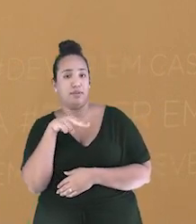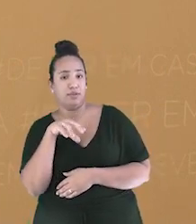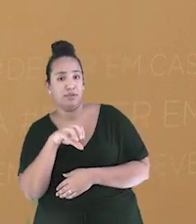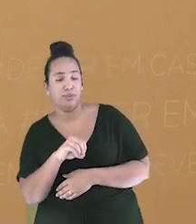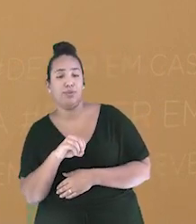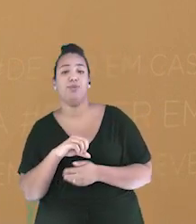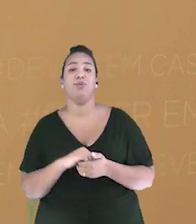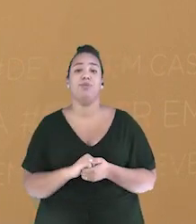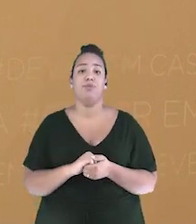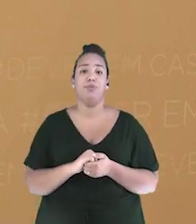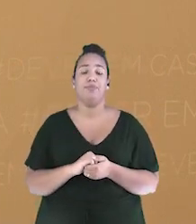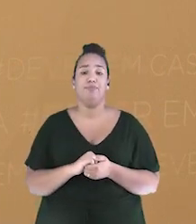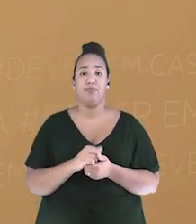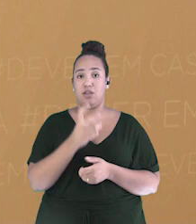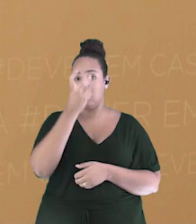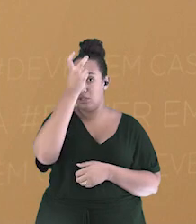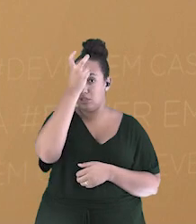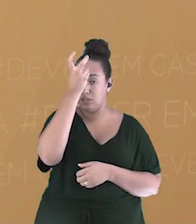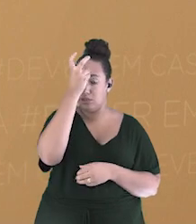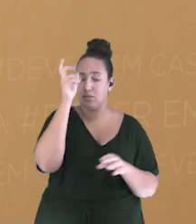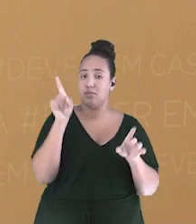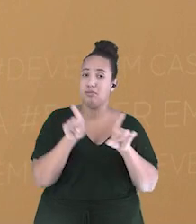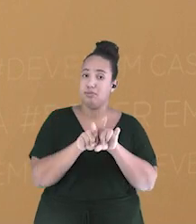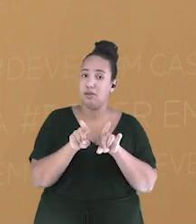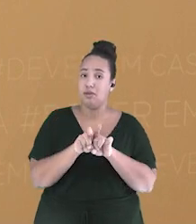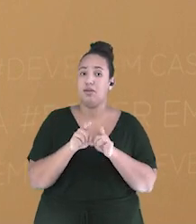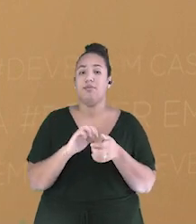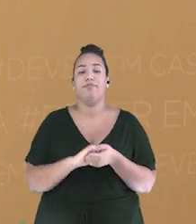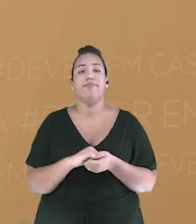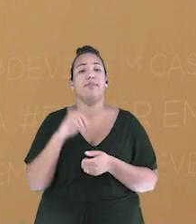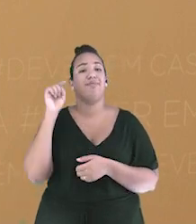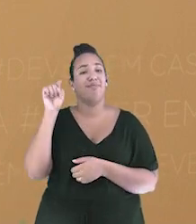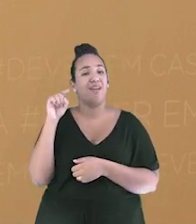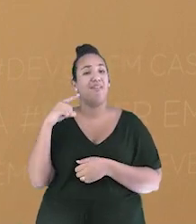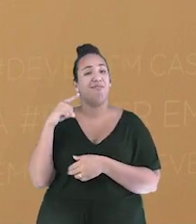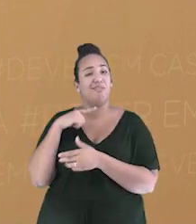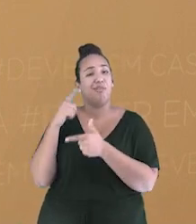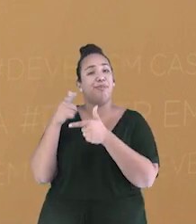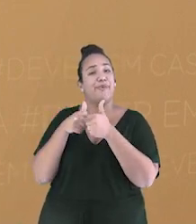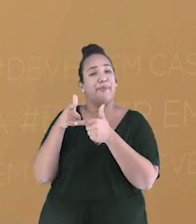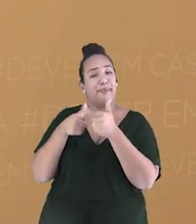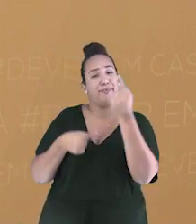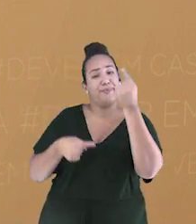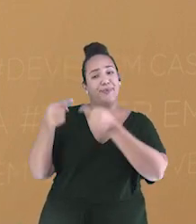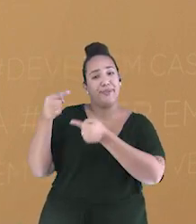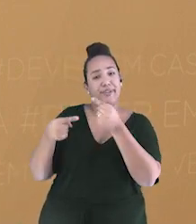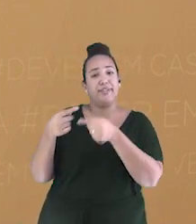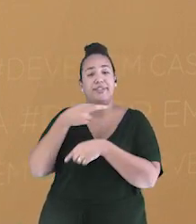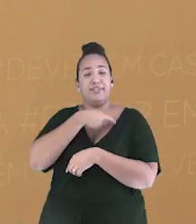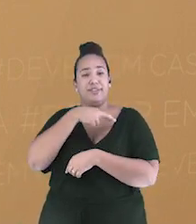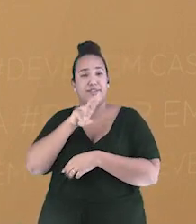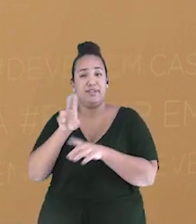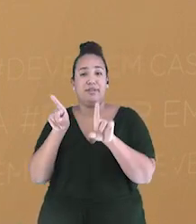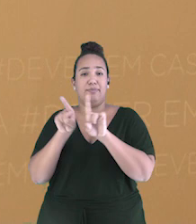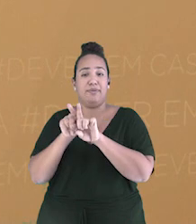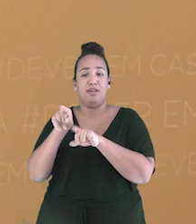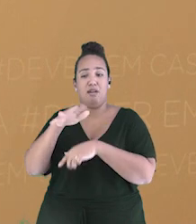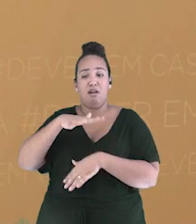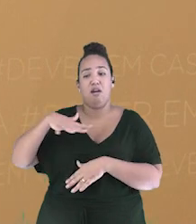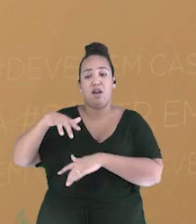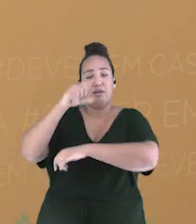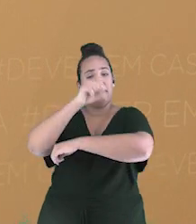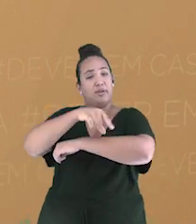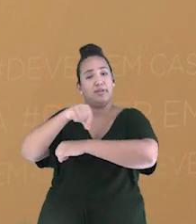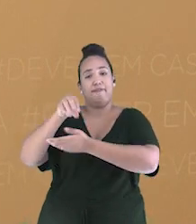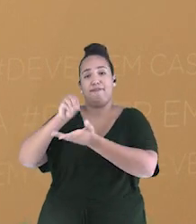Egito e Palestina. Os conflitos econômicos e religiosos, assim como a escassez de terras produtivas, foram